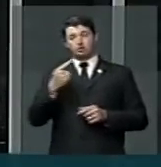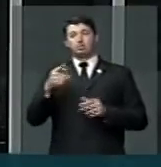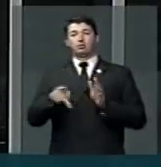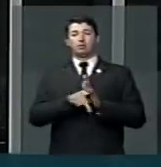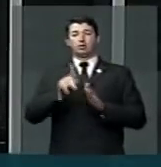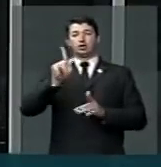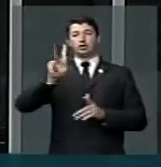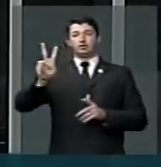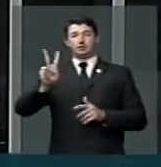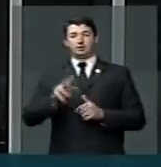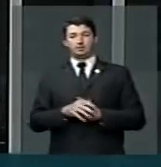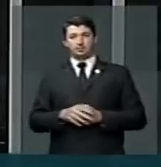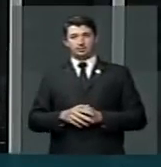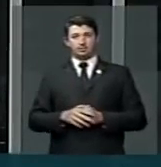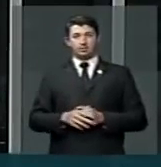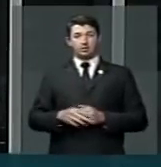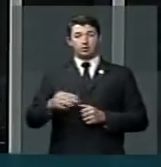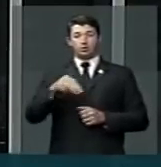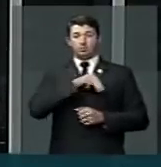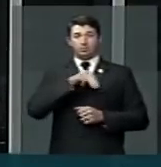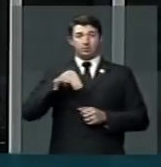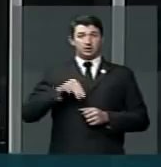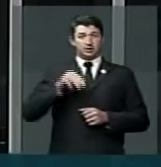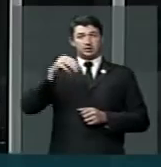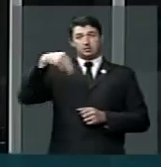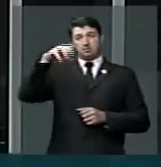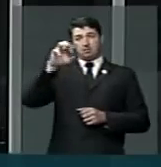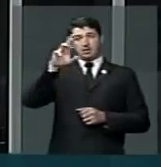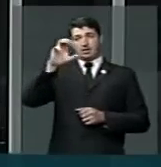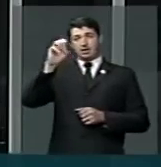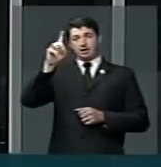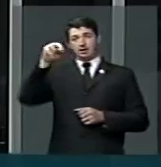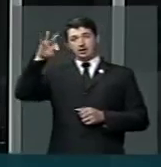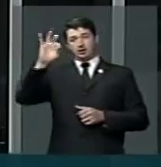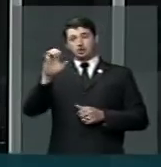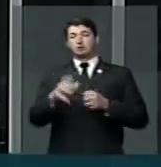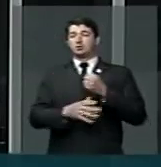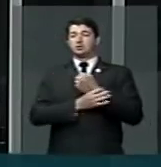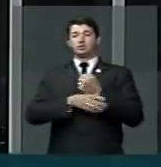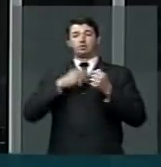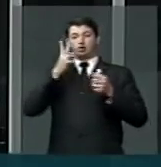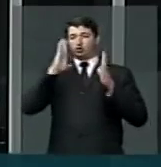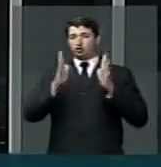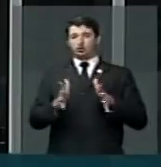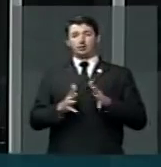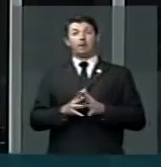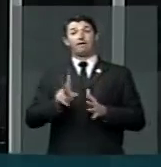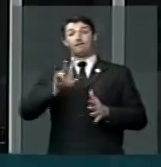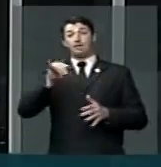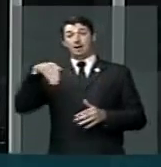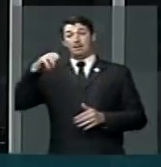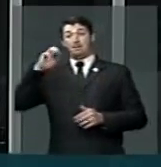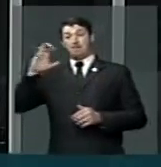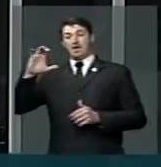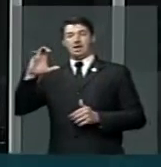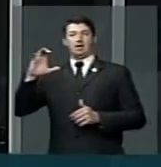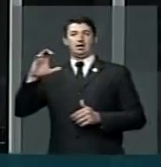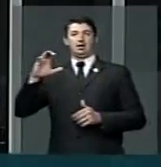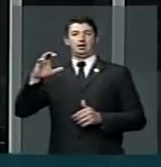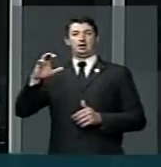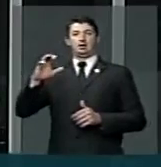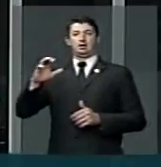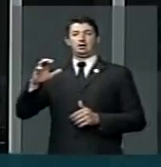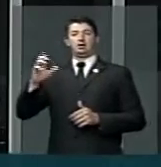Governador Valadares. Nosso ministro Aloysio Mercadante da Educação já assegurou que caberá ao MEC